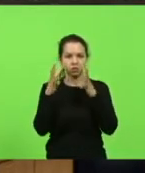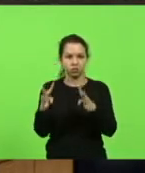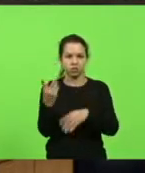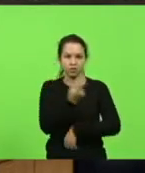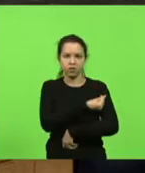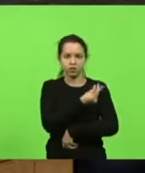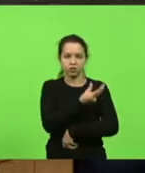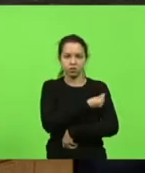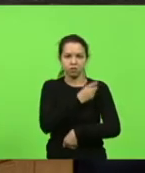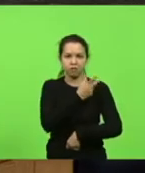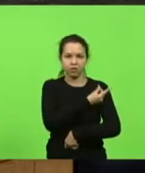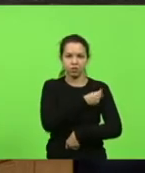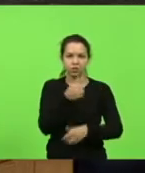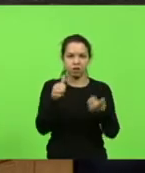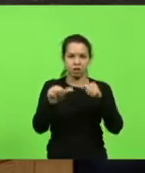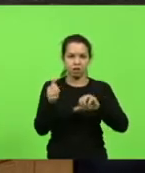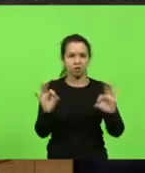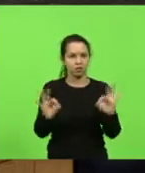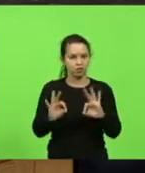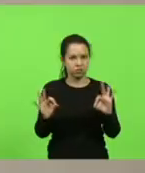vacinando sem análise. Obrigada.